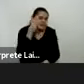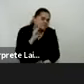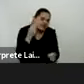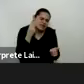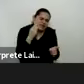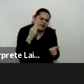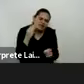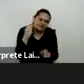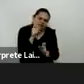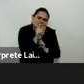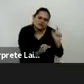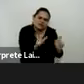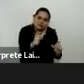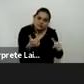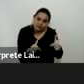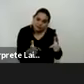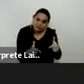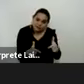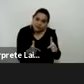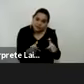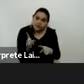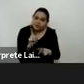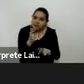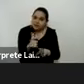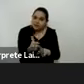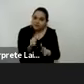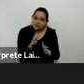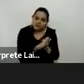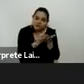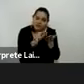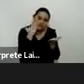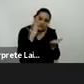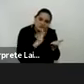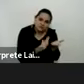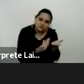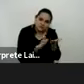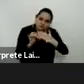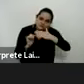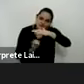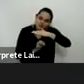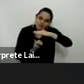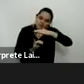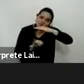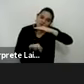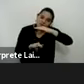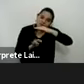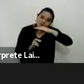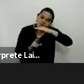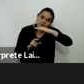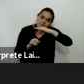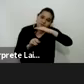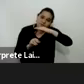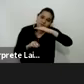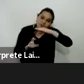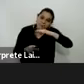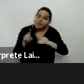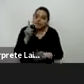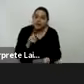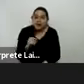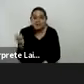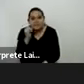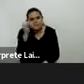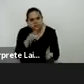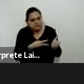trabalhadores informais da sociedade brasileira, é muito importante que o movimento sindical e